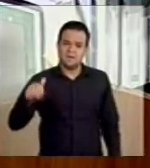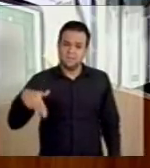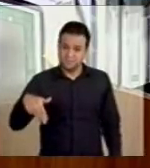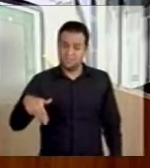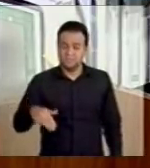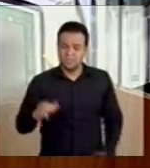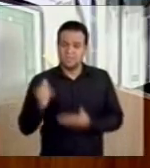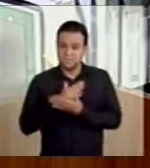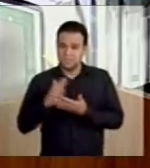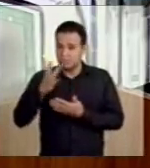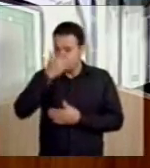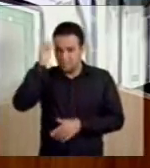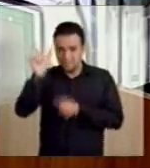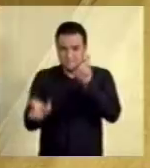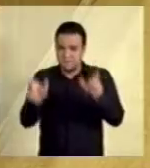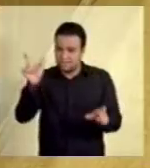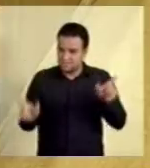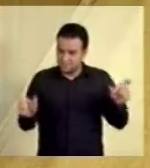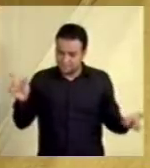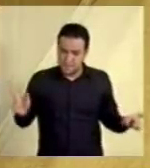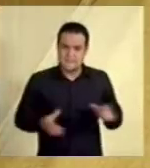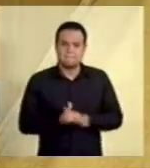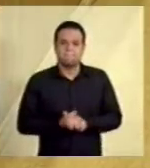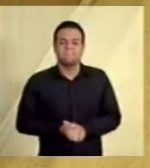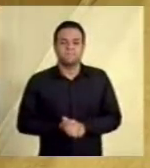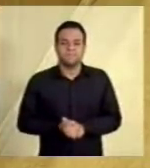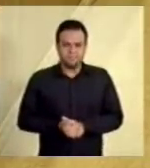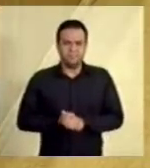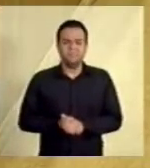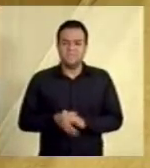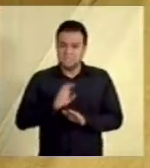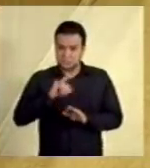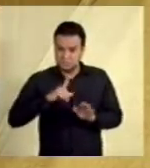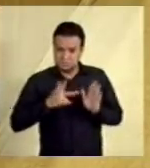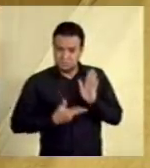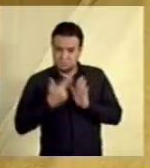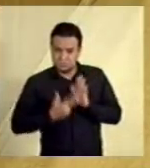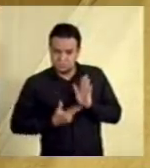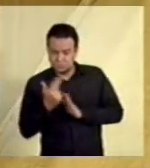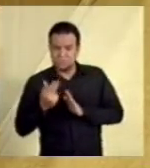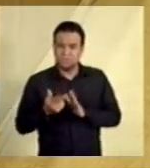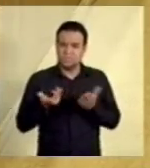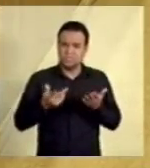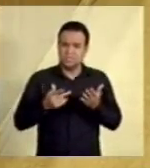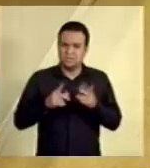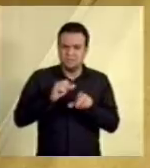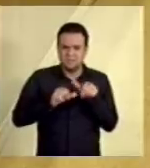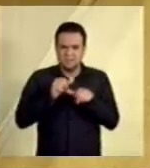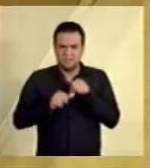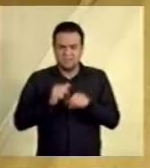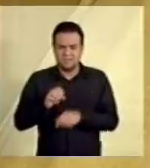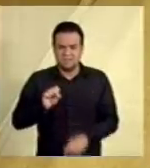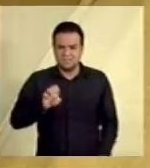de tais pessoas, independentemente de prévia cirurgia de transgenitalização,